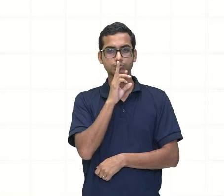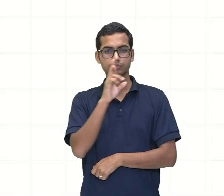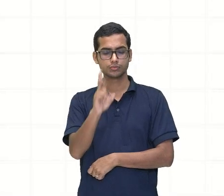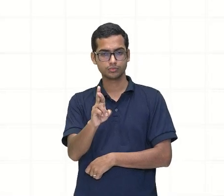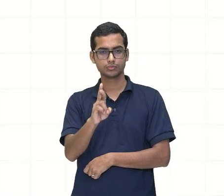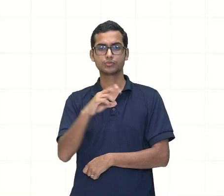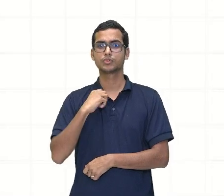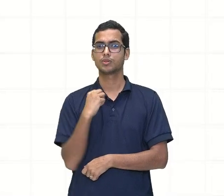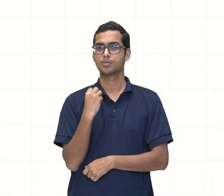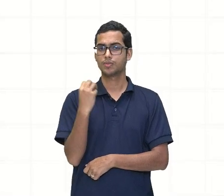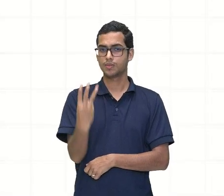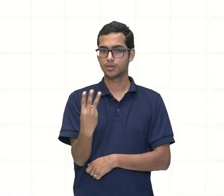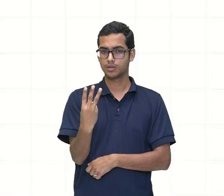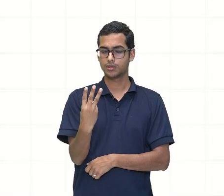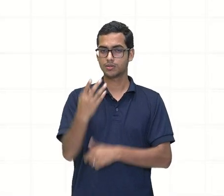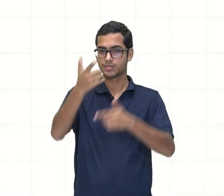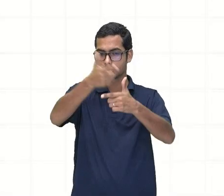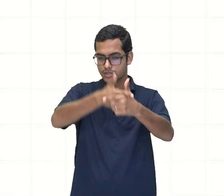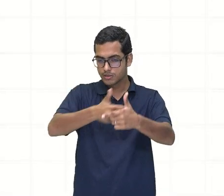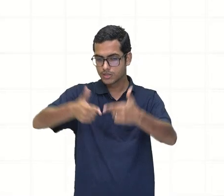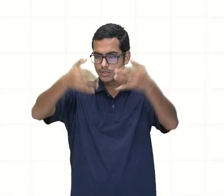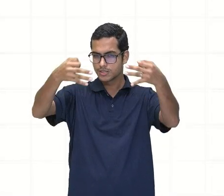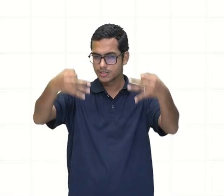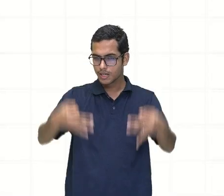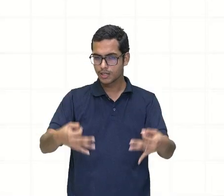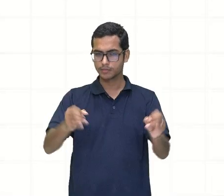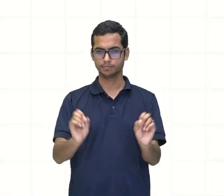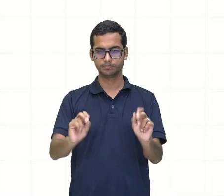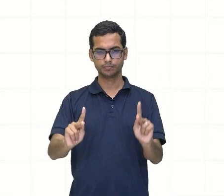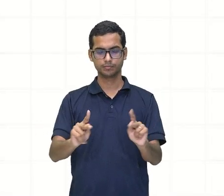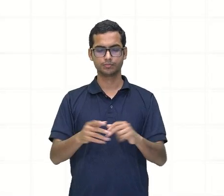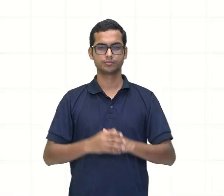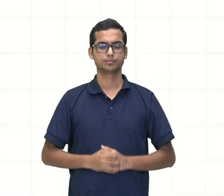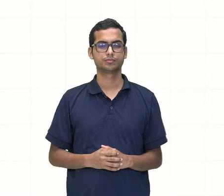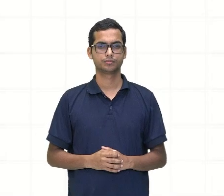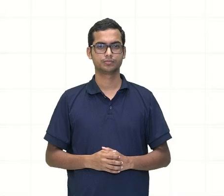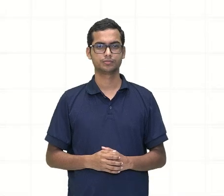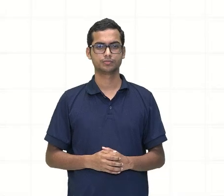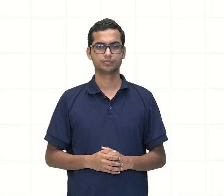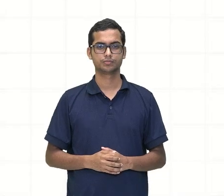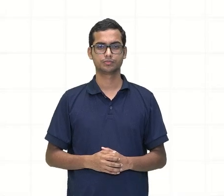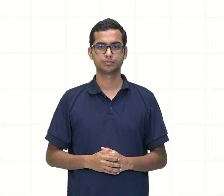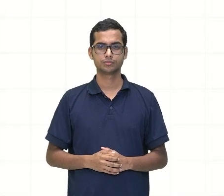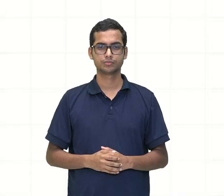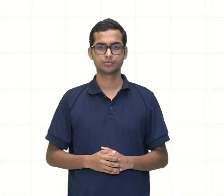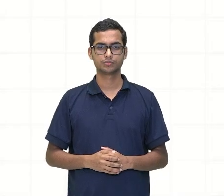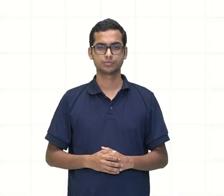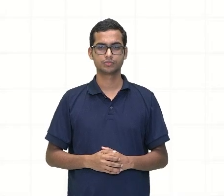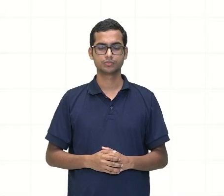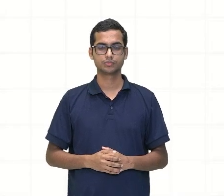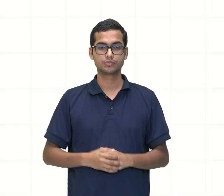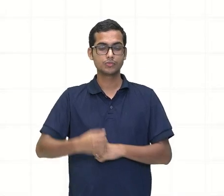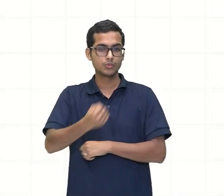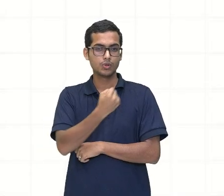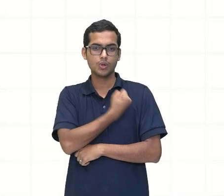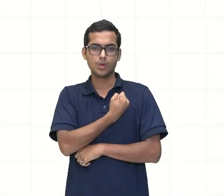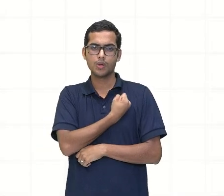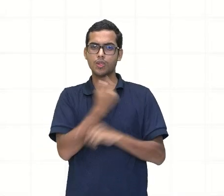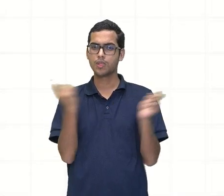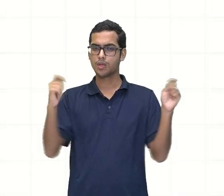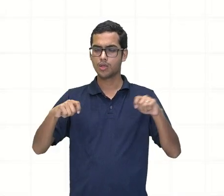uma divisão exata. Sendo assim, os múltiplos de um número podem ser